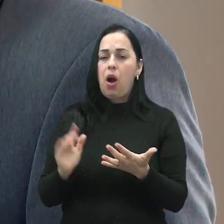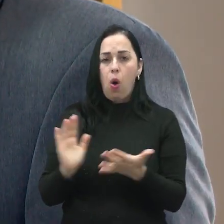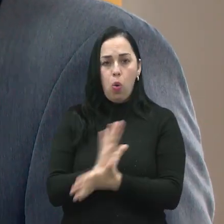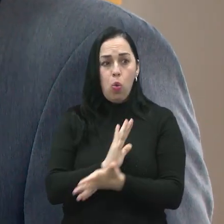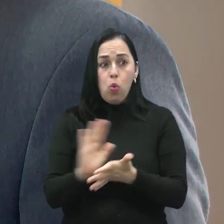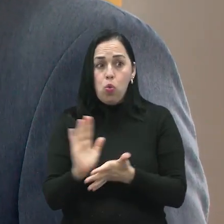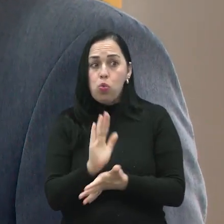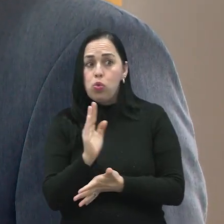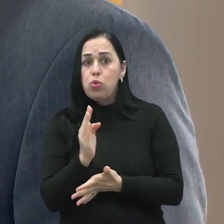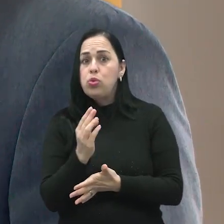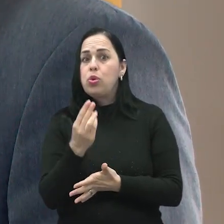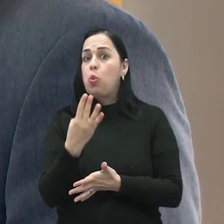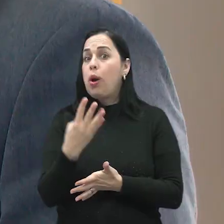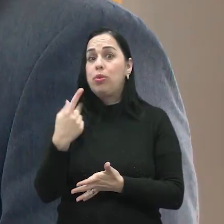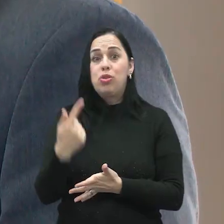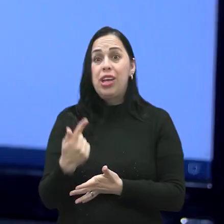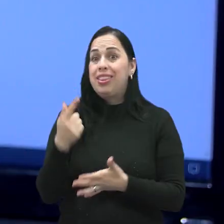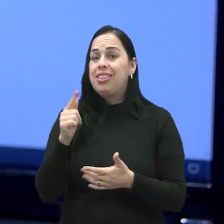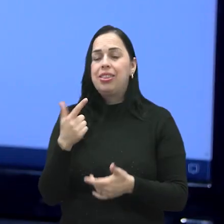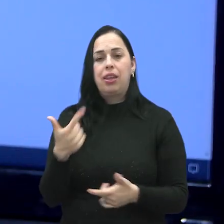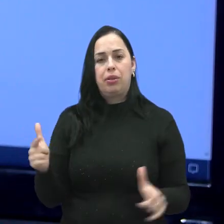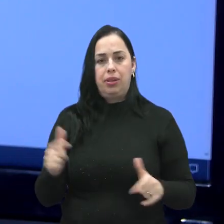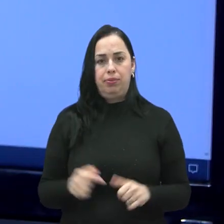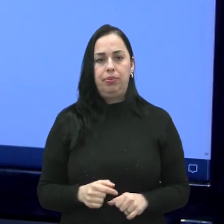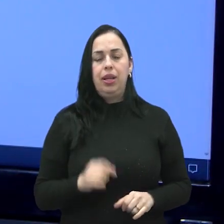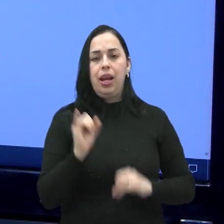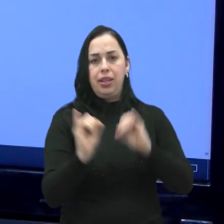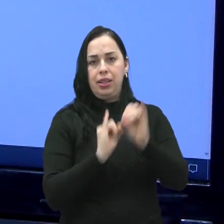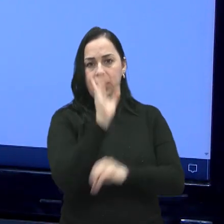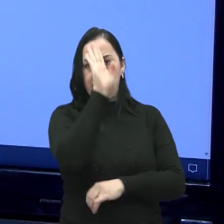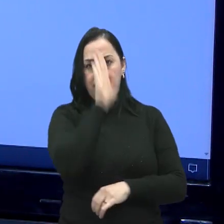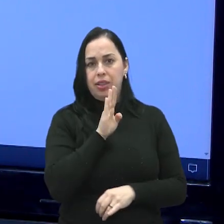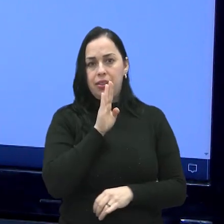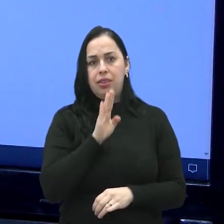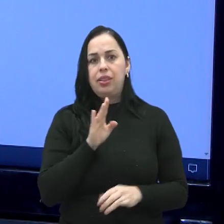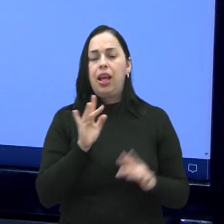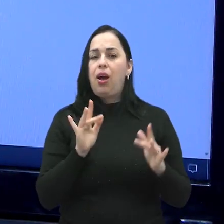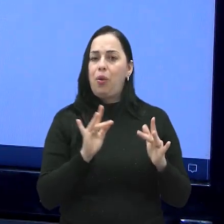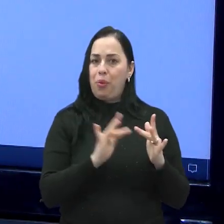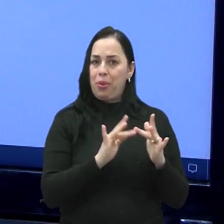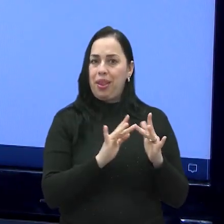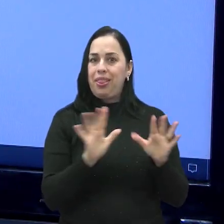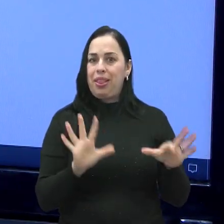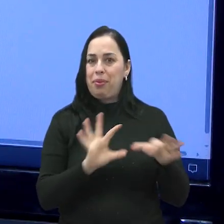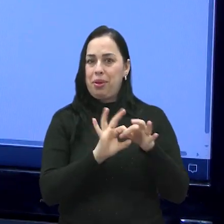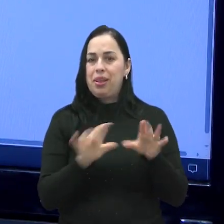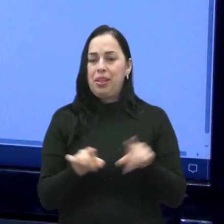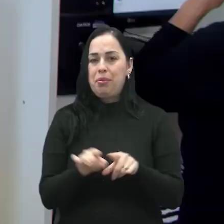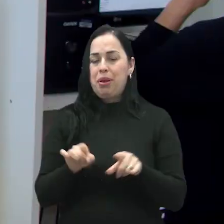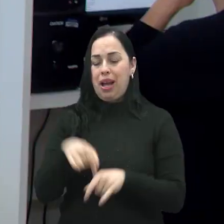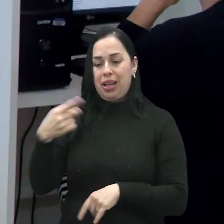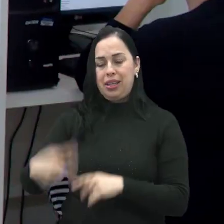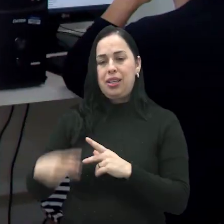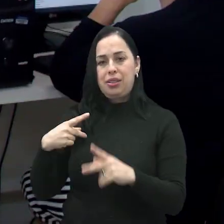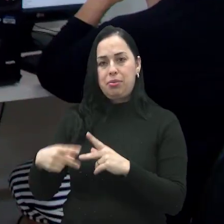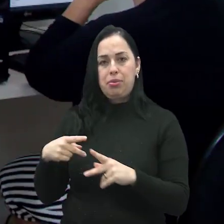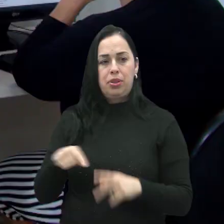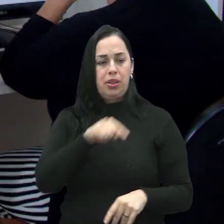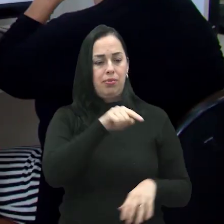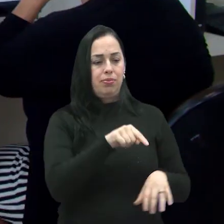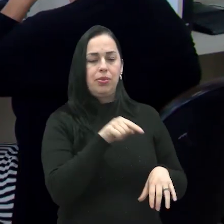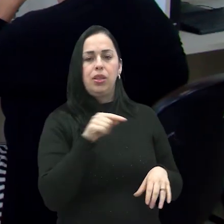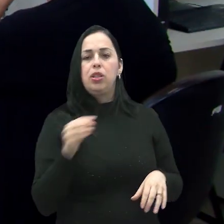móveis. Inclusive, em muitos lugares não pegam nem 4G. A internet pública gratuita vai além da conexão. Em São José dos Campos, ela tem